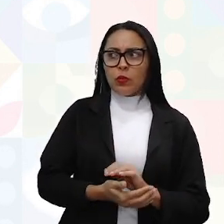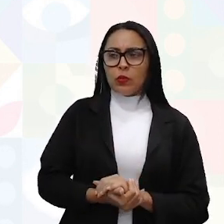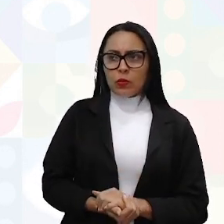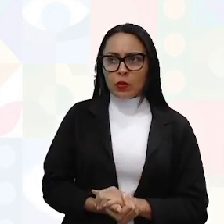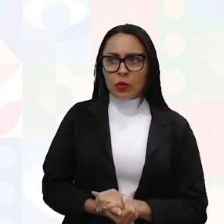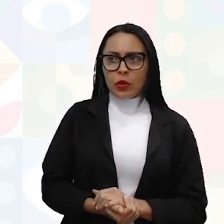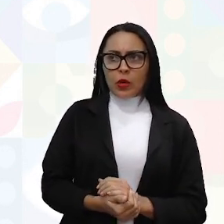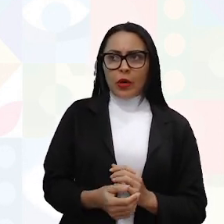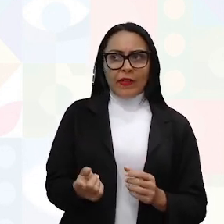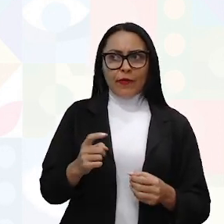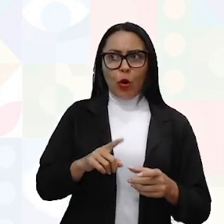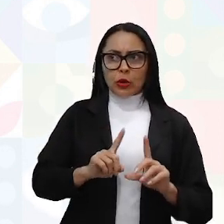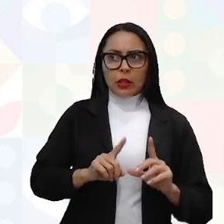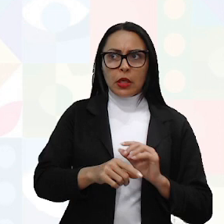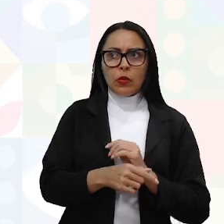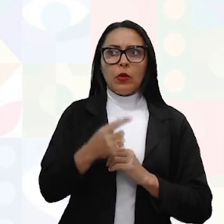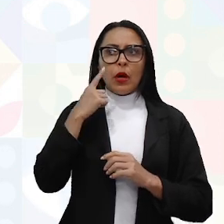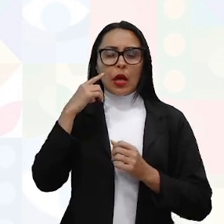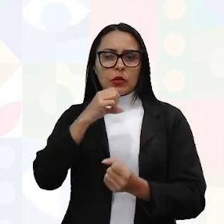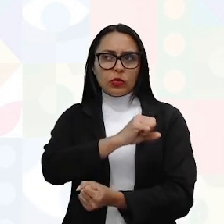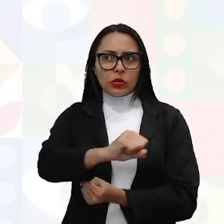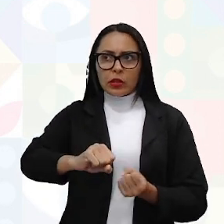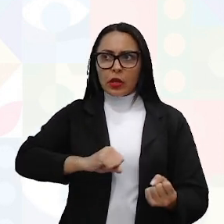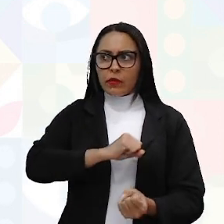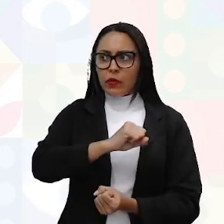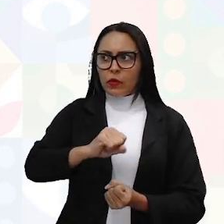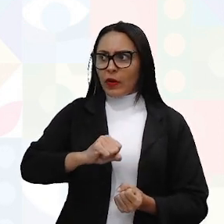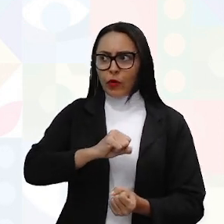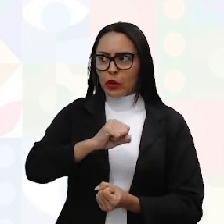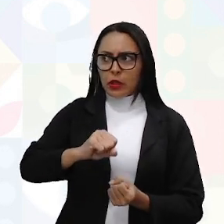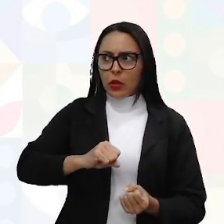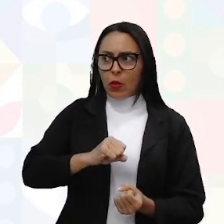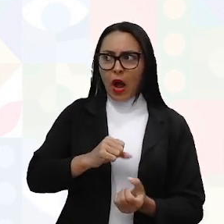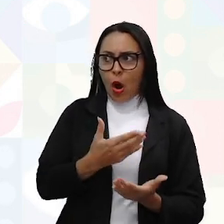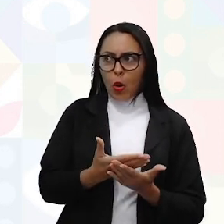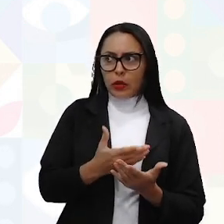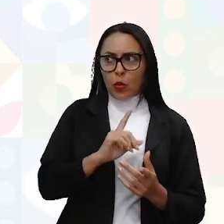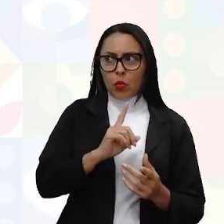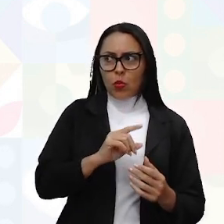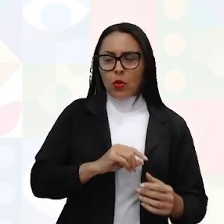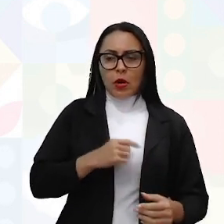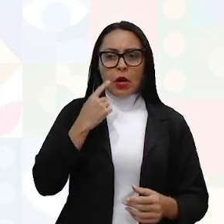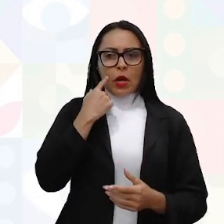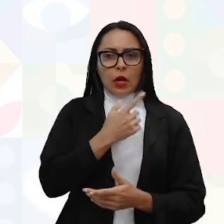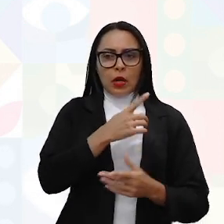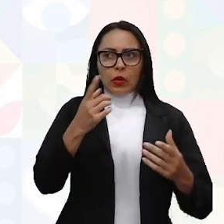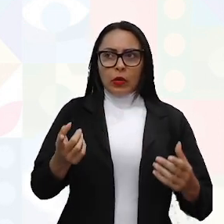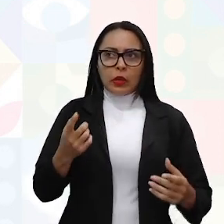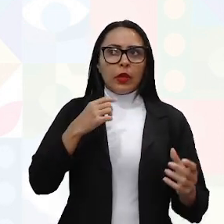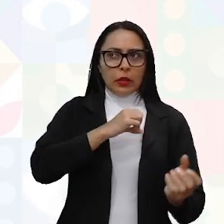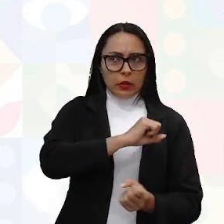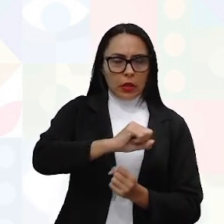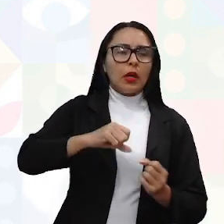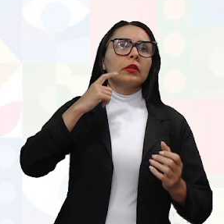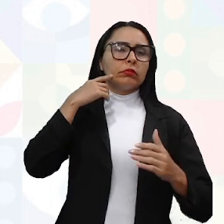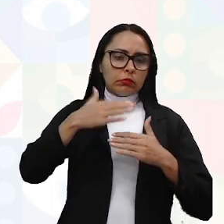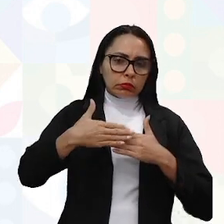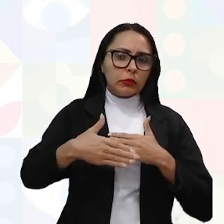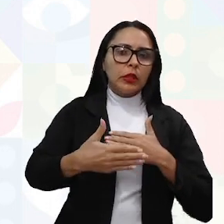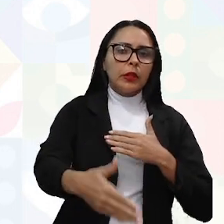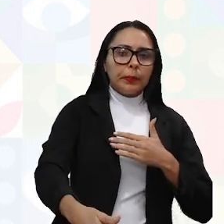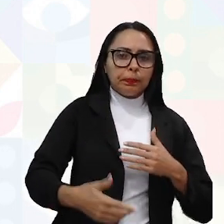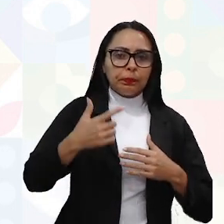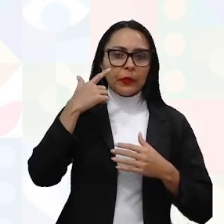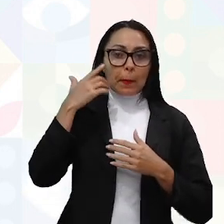desse processo da cadeia sustentável, a própria reciclagem. Quando a reciclagem é feita,